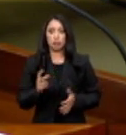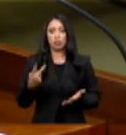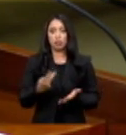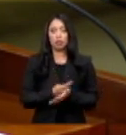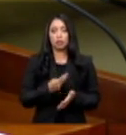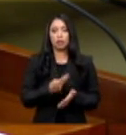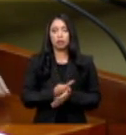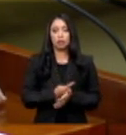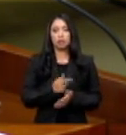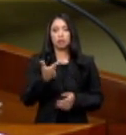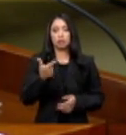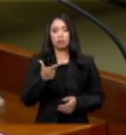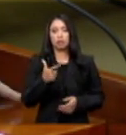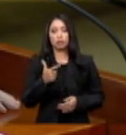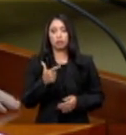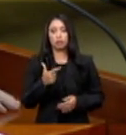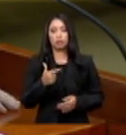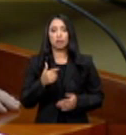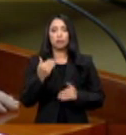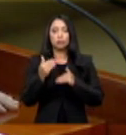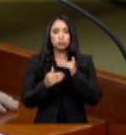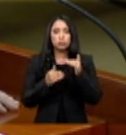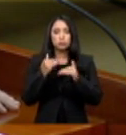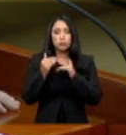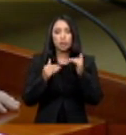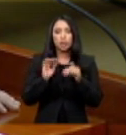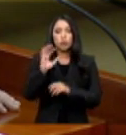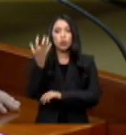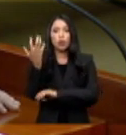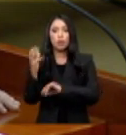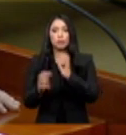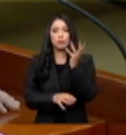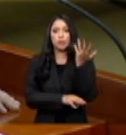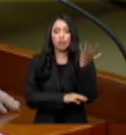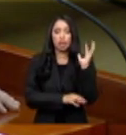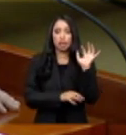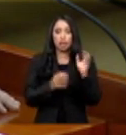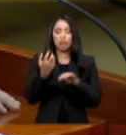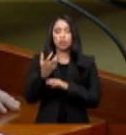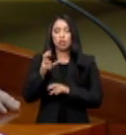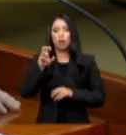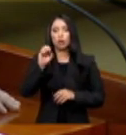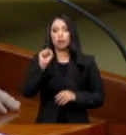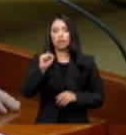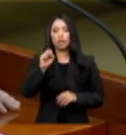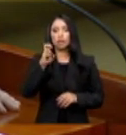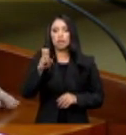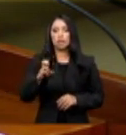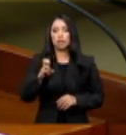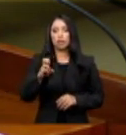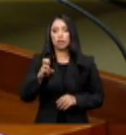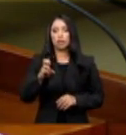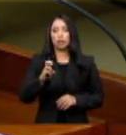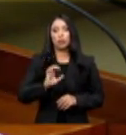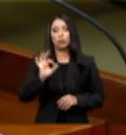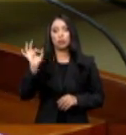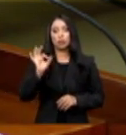a prorrogação antecipada, nós teríamos, em termos ambientais, uma emissão de 85% de gás carbônico. E